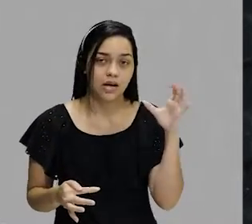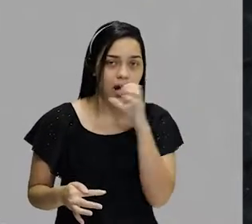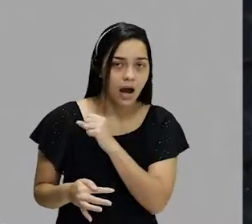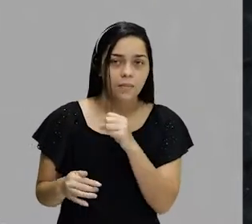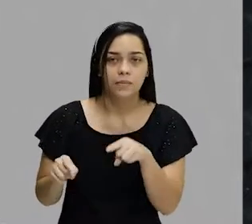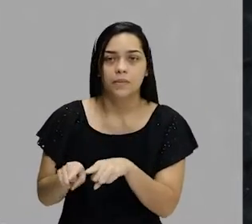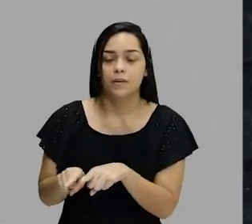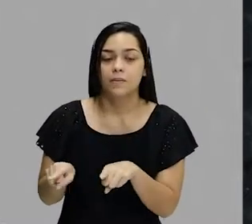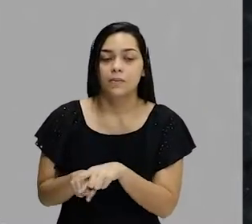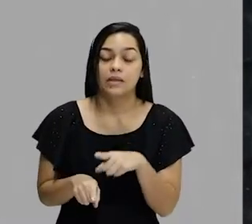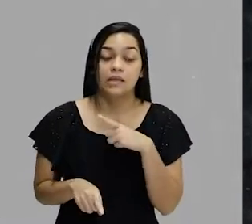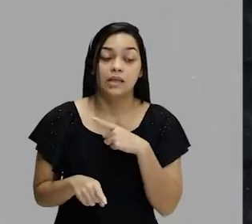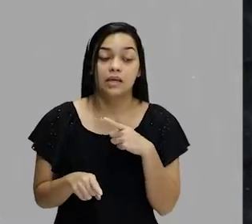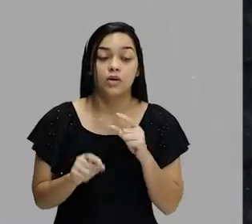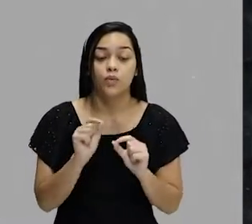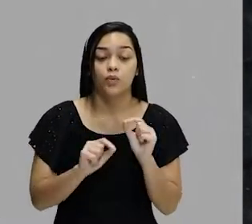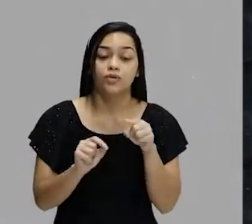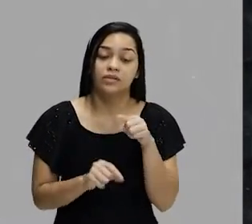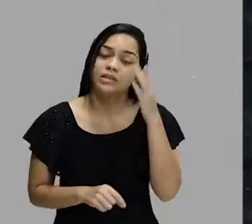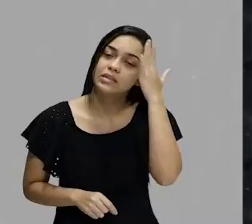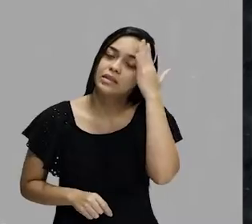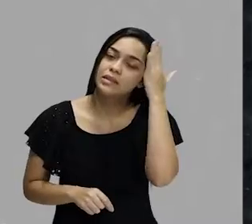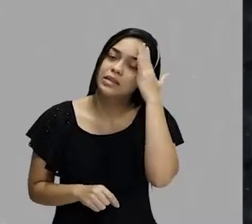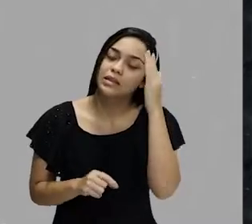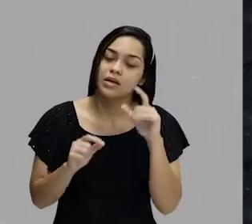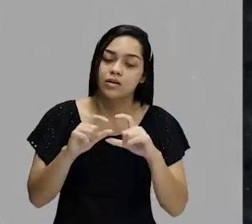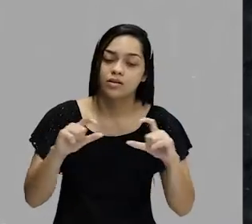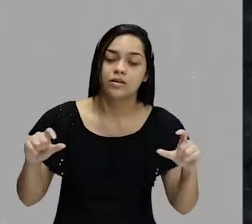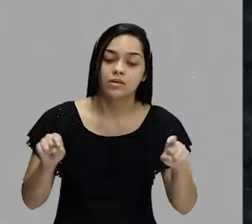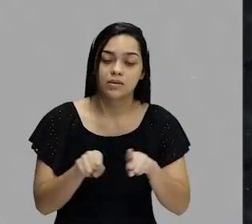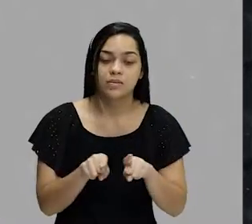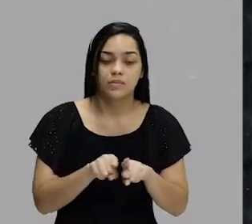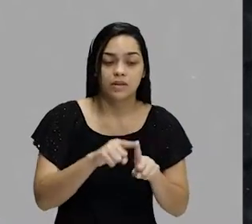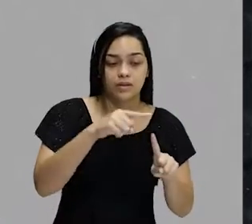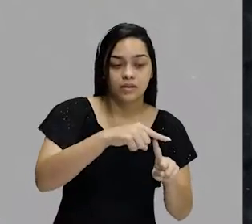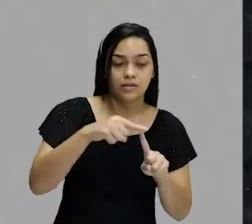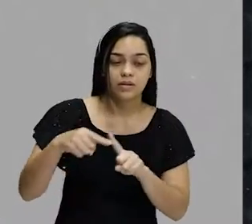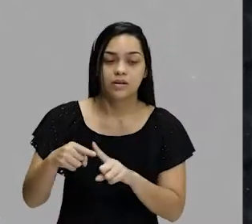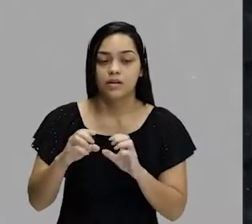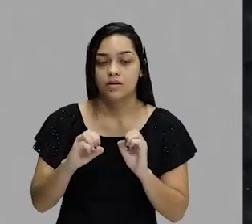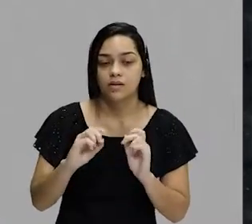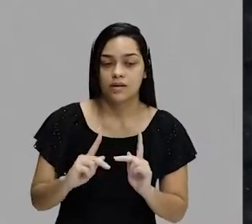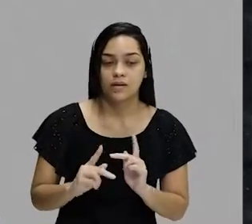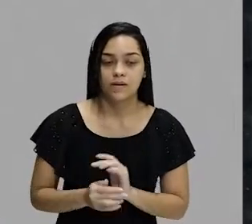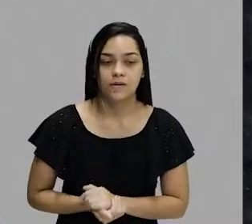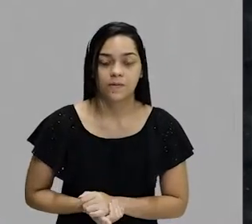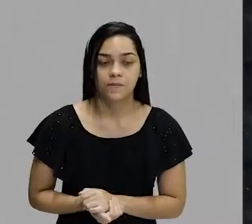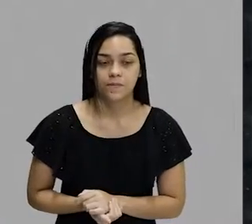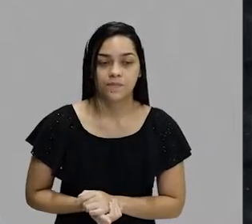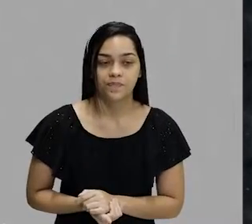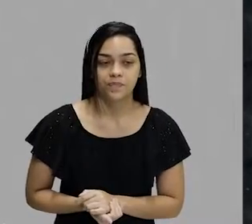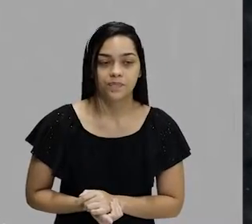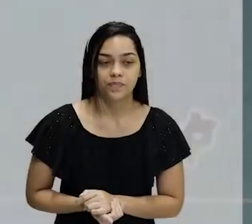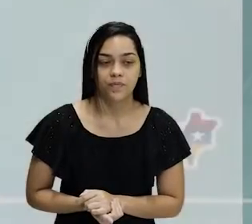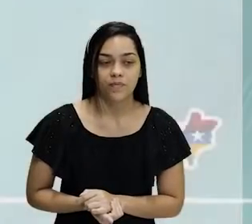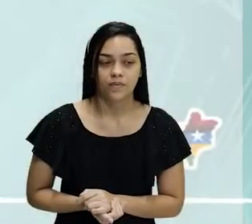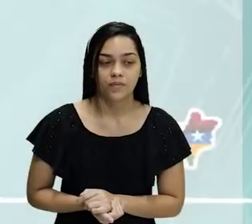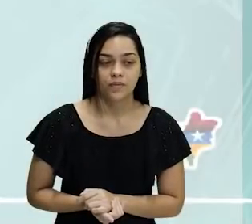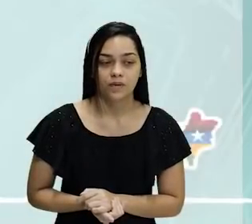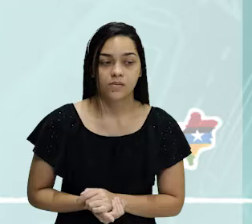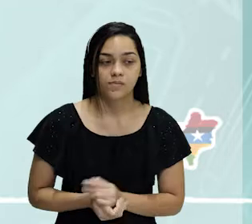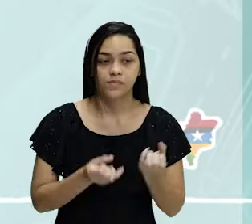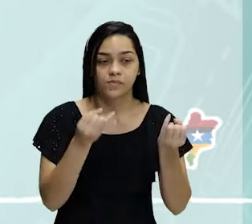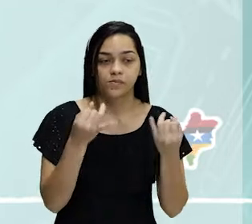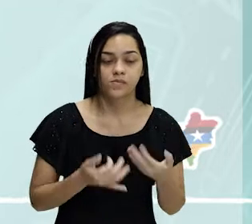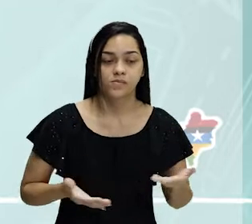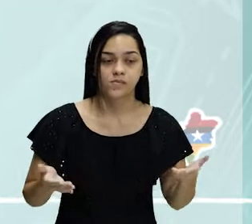rápida e mais eficiente de você entender uma oração substantiva e classificá-la, tá bom? Vamos lá, olha, acompanha aí. Vamos falar